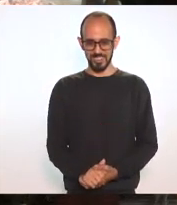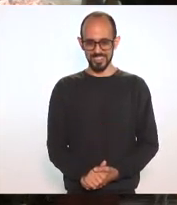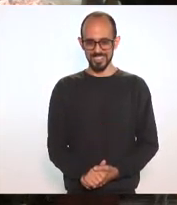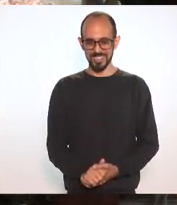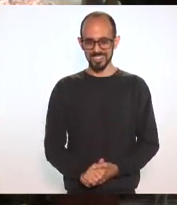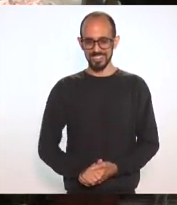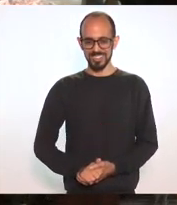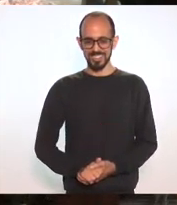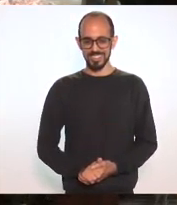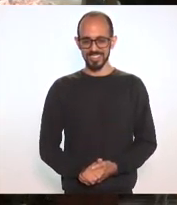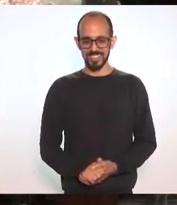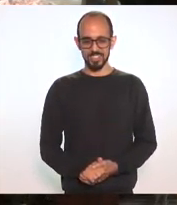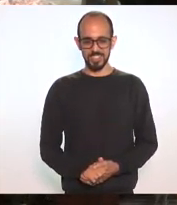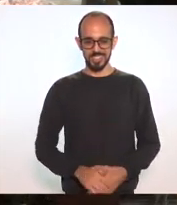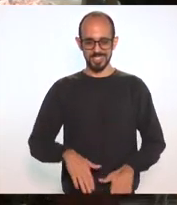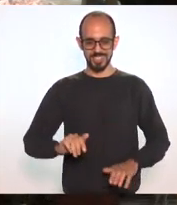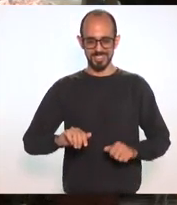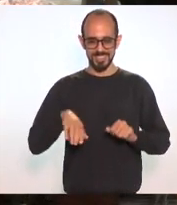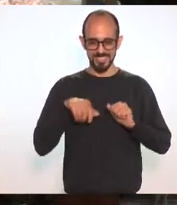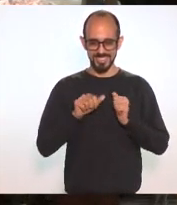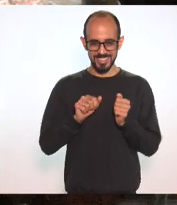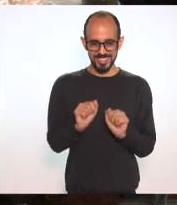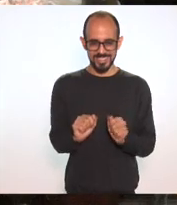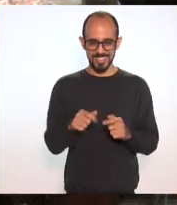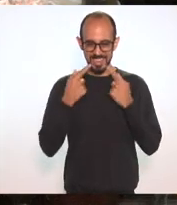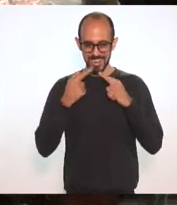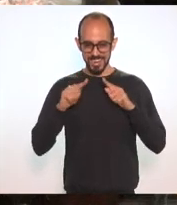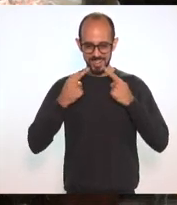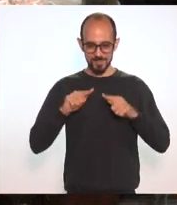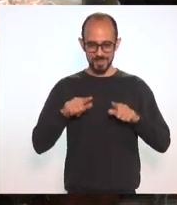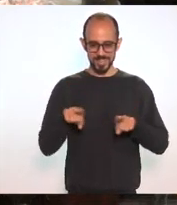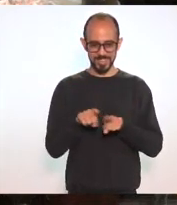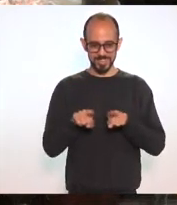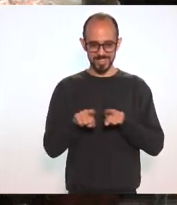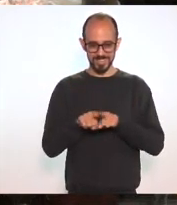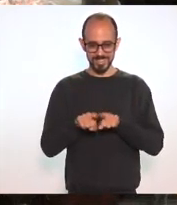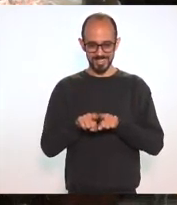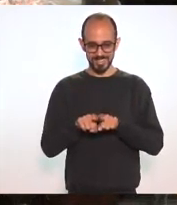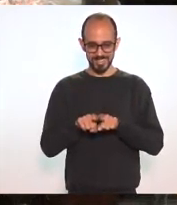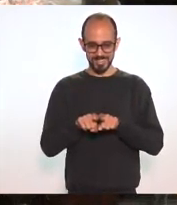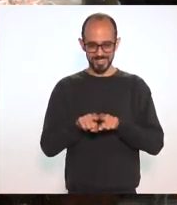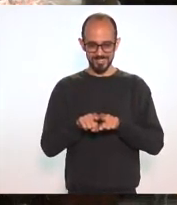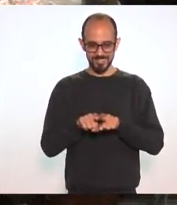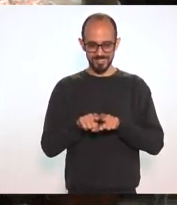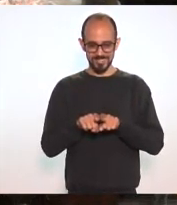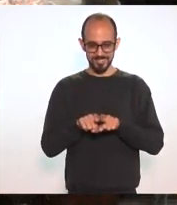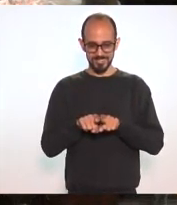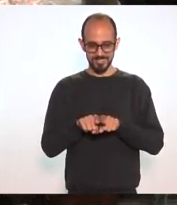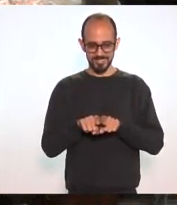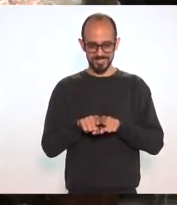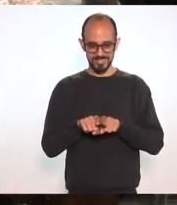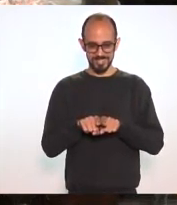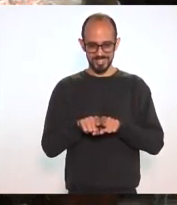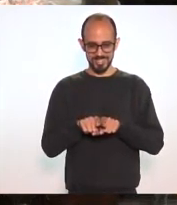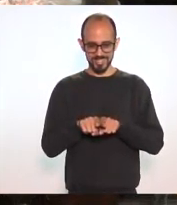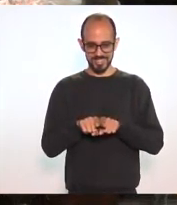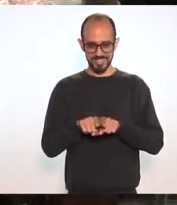E reclamar, claro que eu já pedi aqui para anotar a minha coautoria, mas reclamar porque a